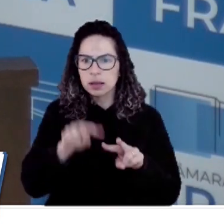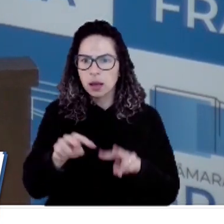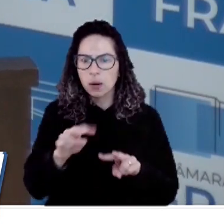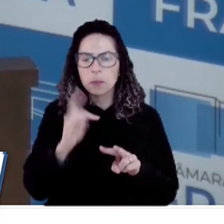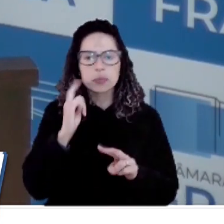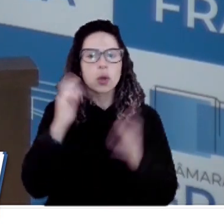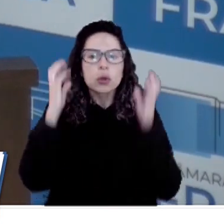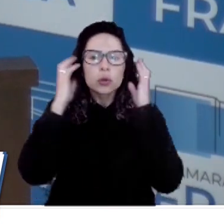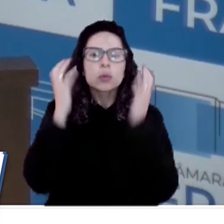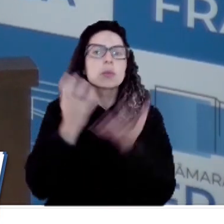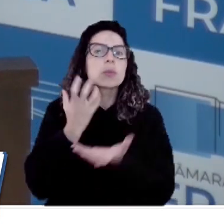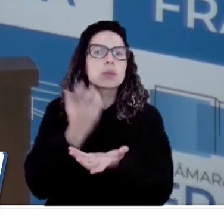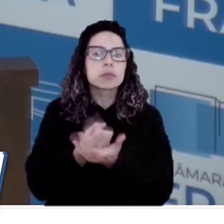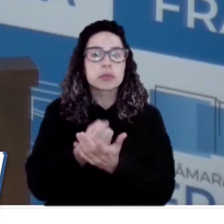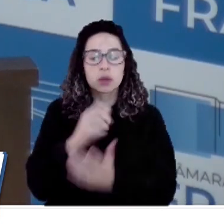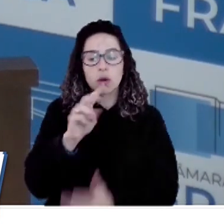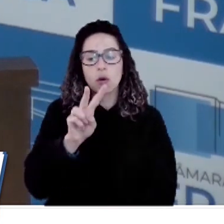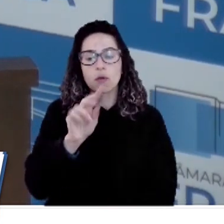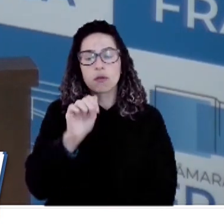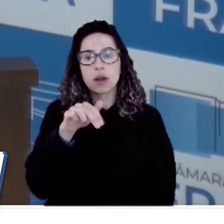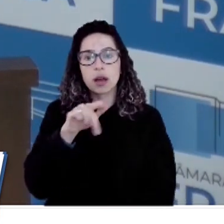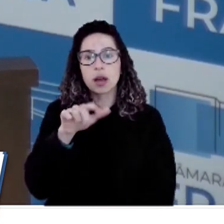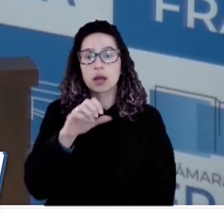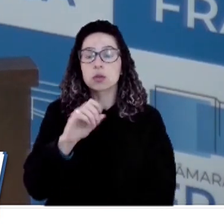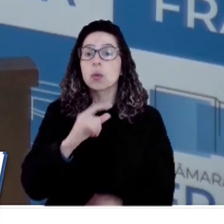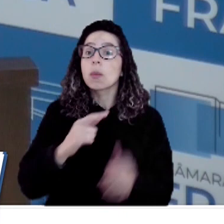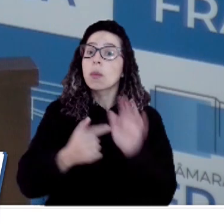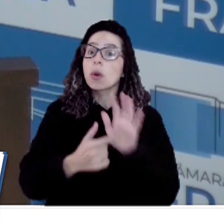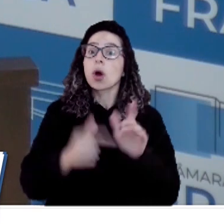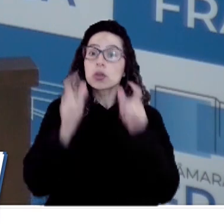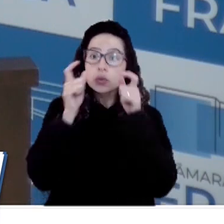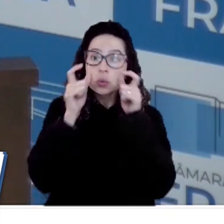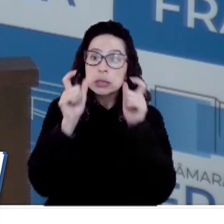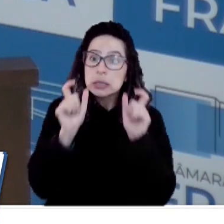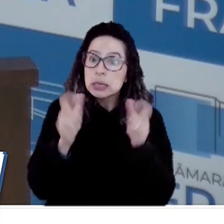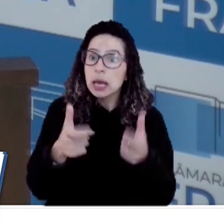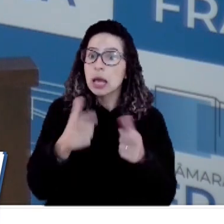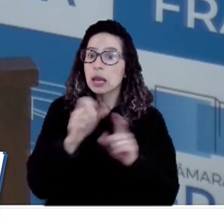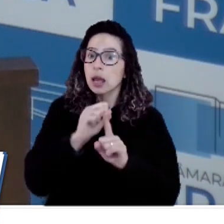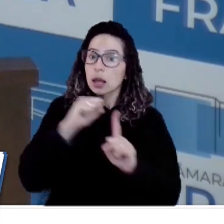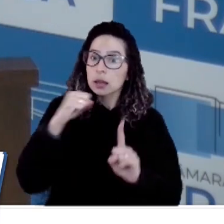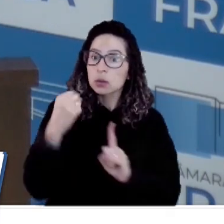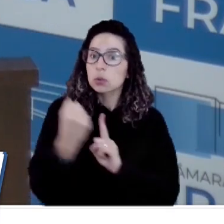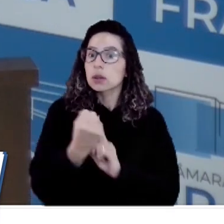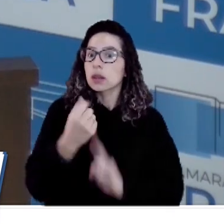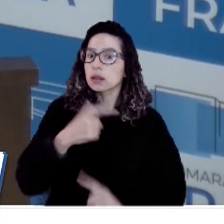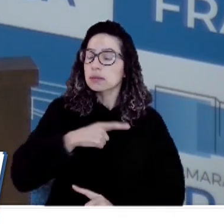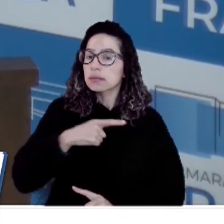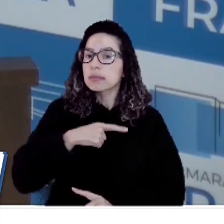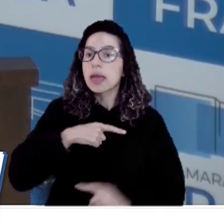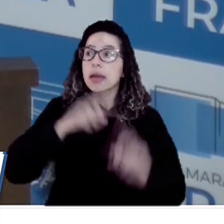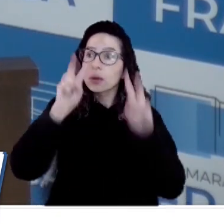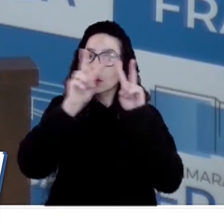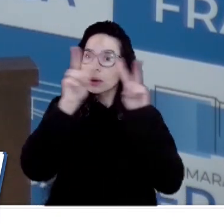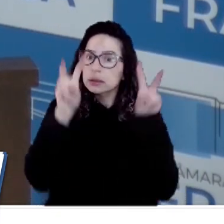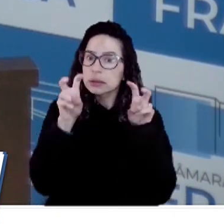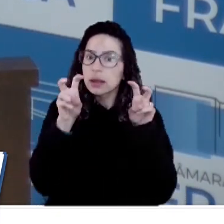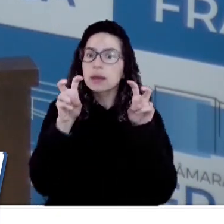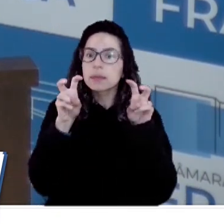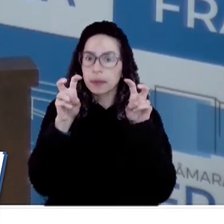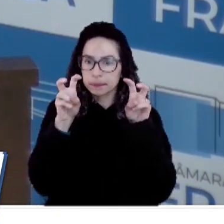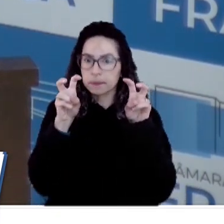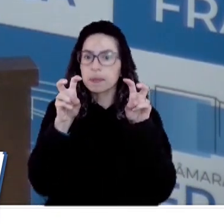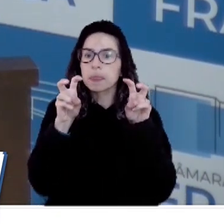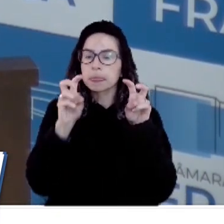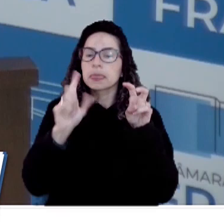o Vanzo. Isso mostra o interesse que a sociedade tem com esse tema. O Estado